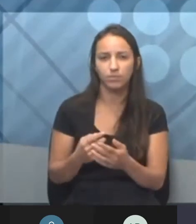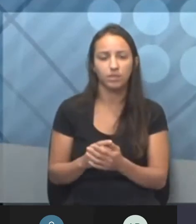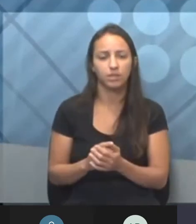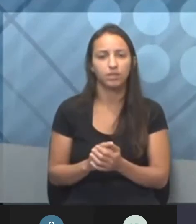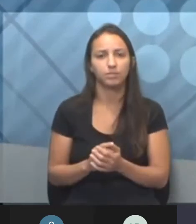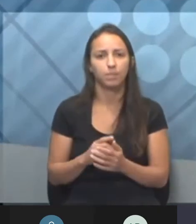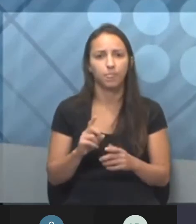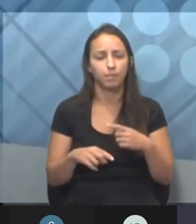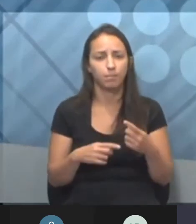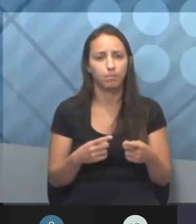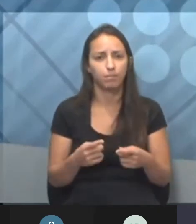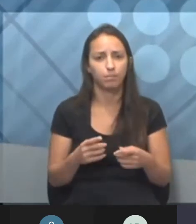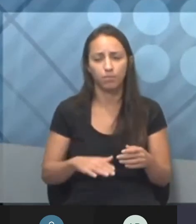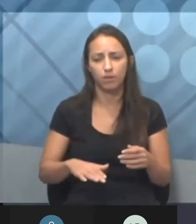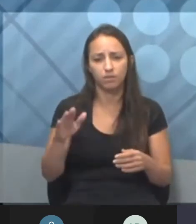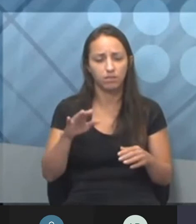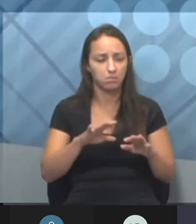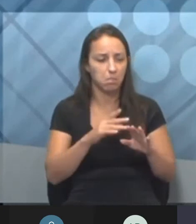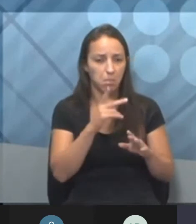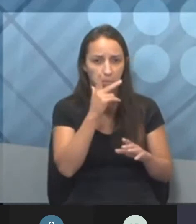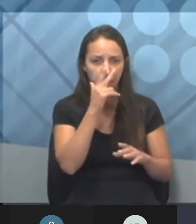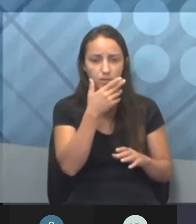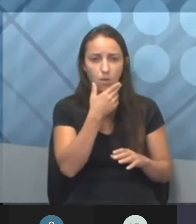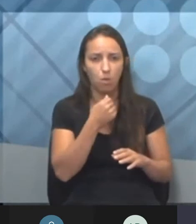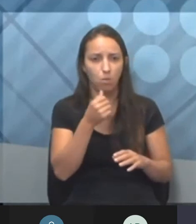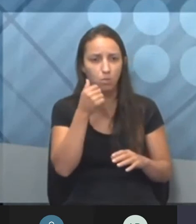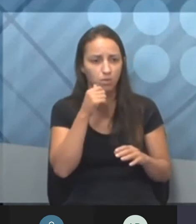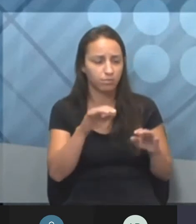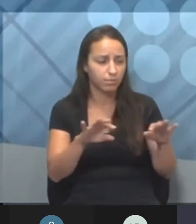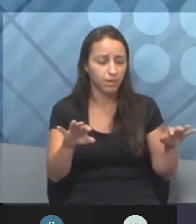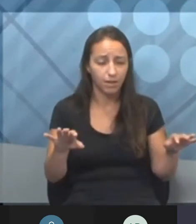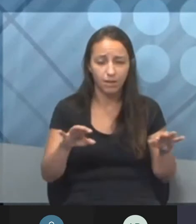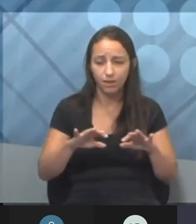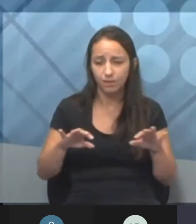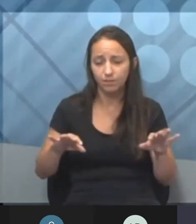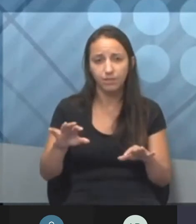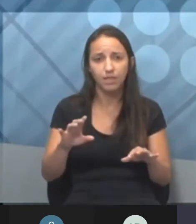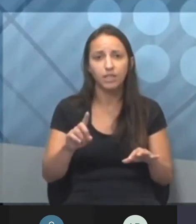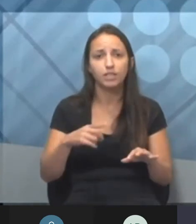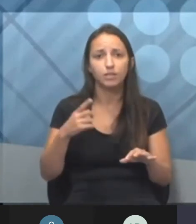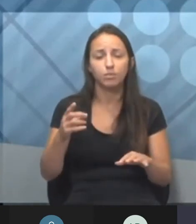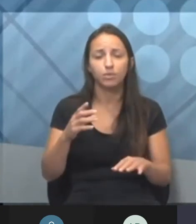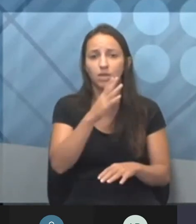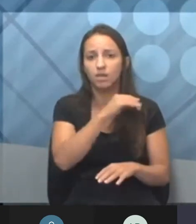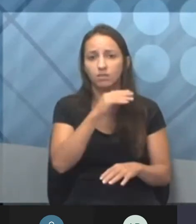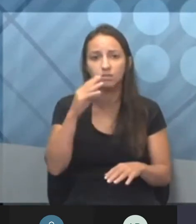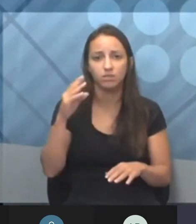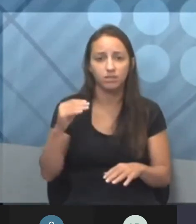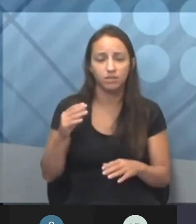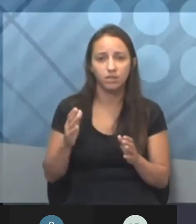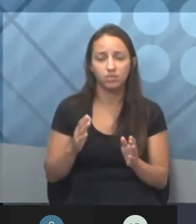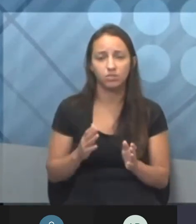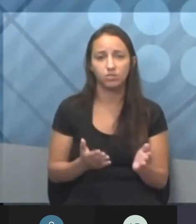e meninas, e depois, quando é adolescente, vai formando as chamadas panelinhas. E isso é bem importante, então, ter os